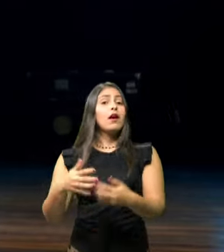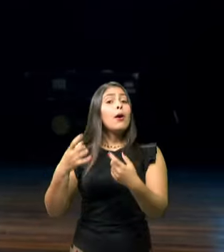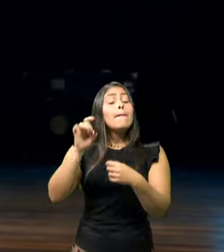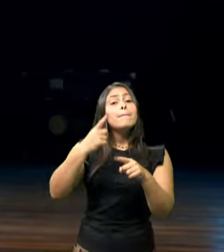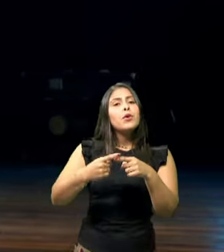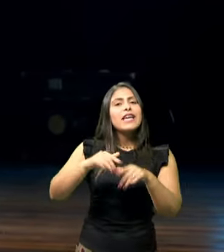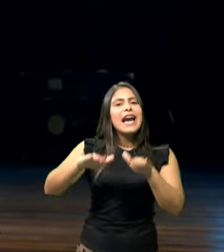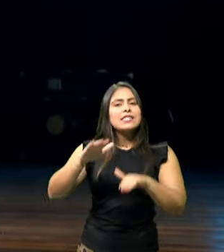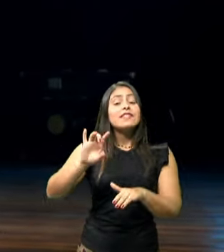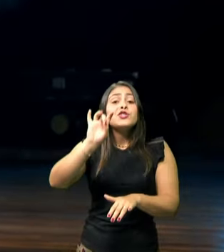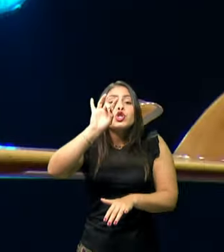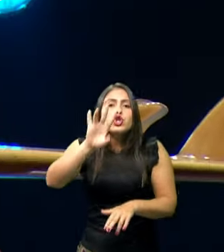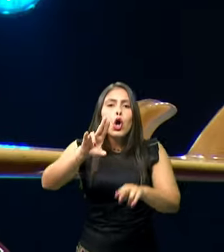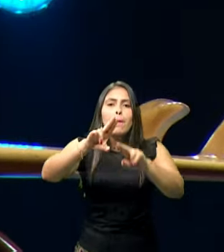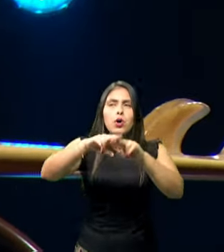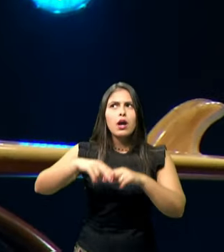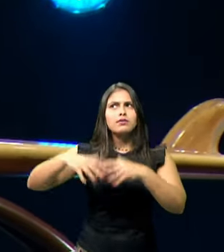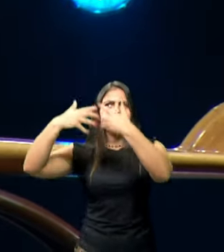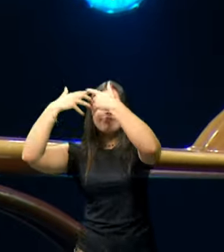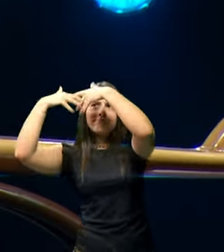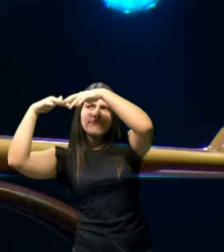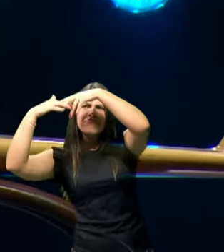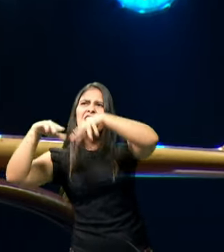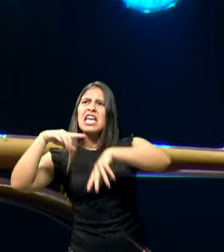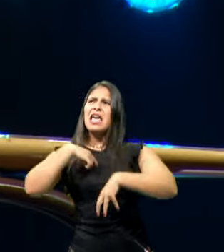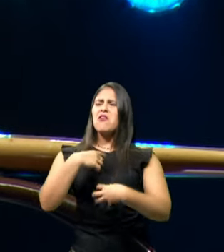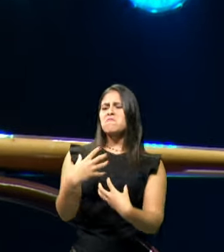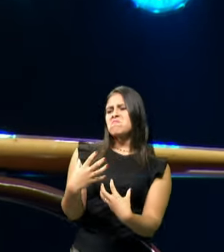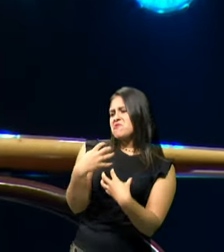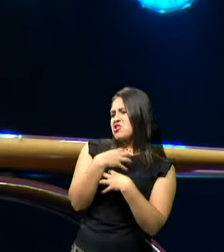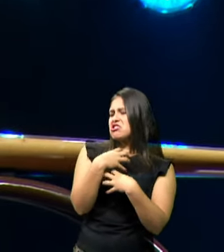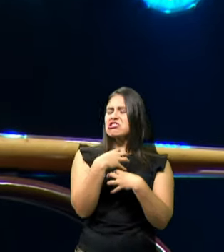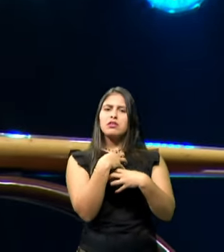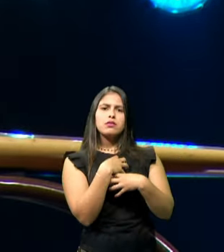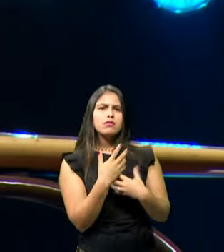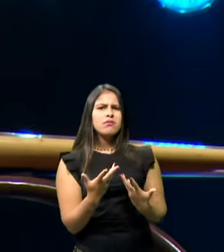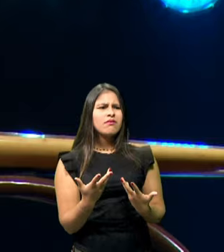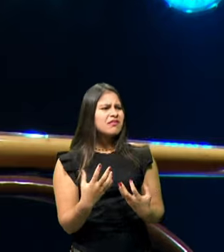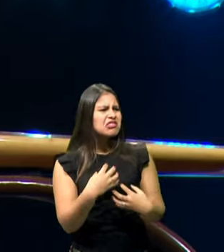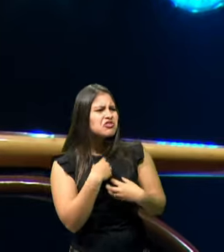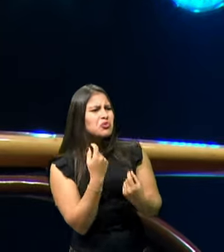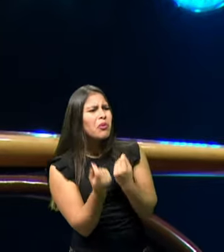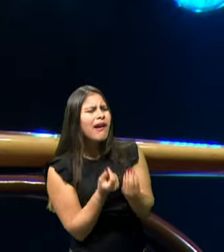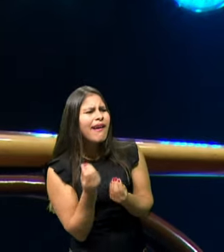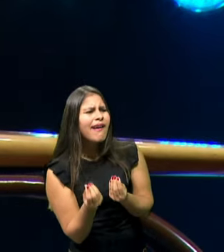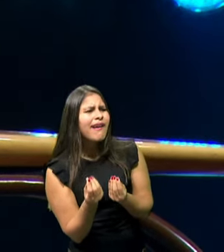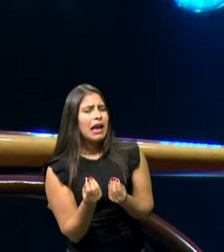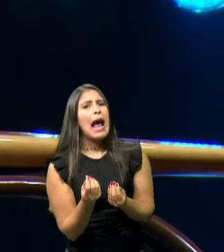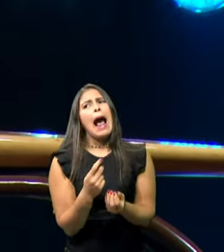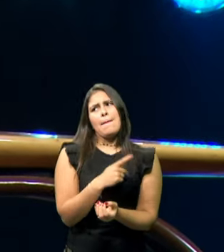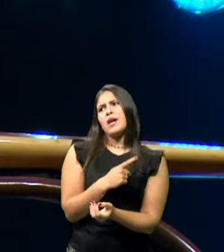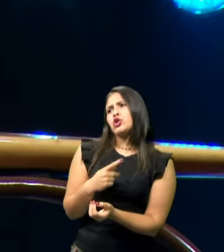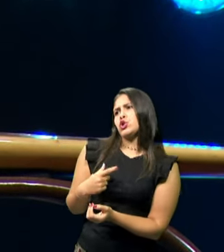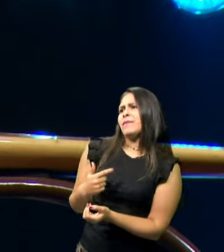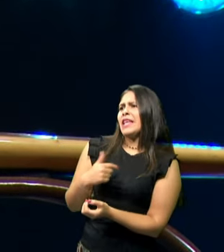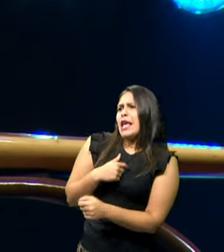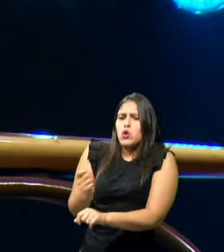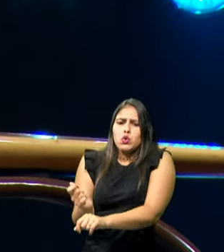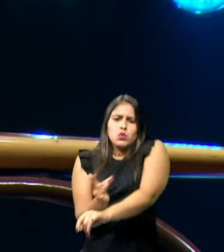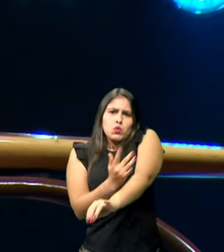racionalidade, só baseada no eu estou sentindo. Está sentindo o quê, irmão? Não, pastor, quando eu